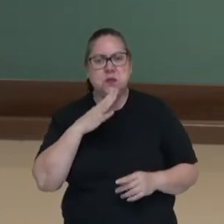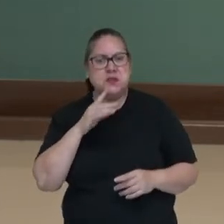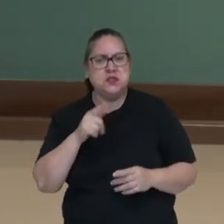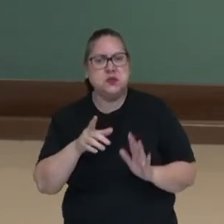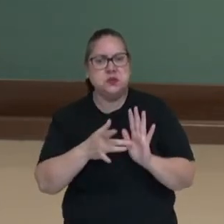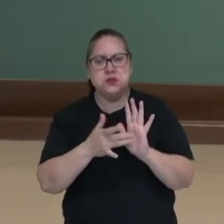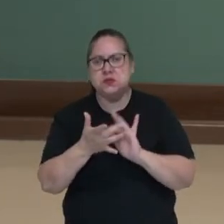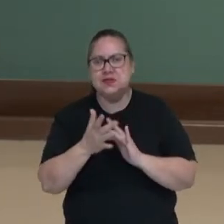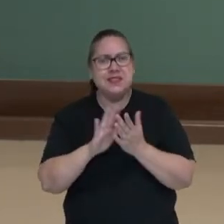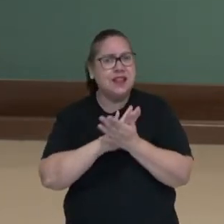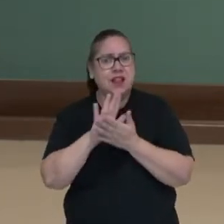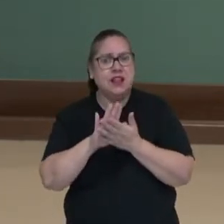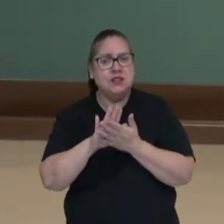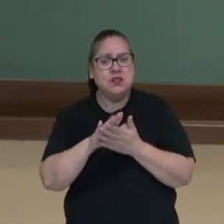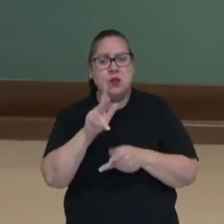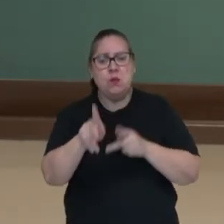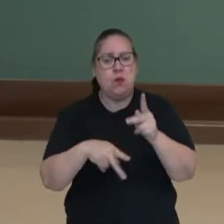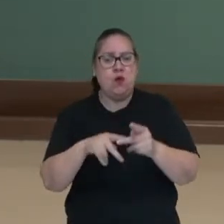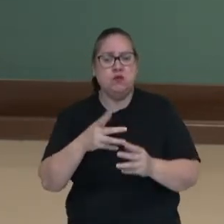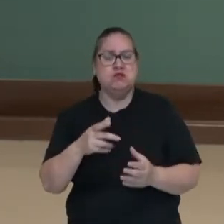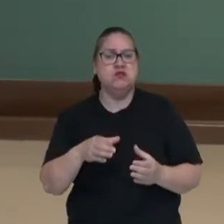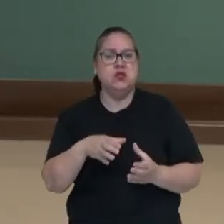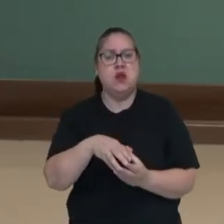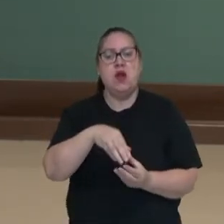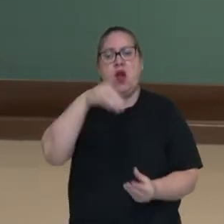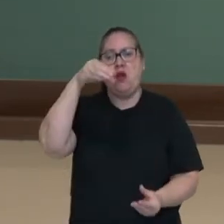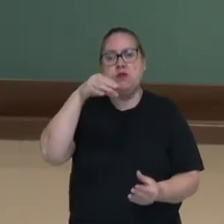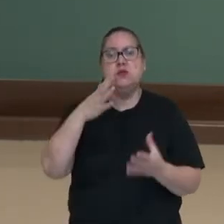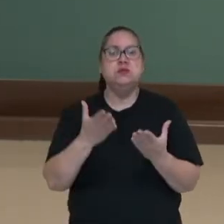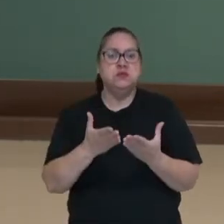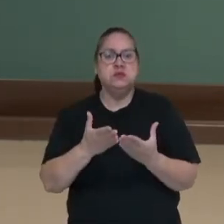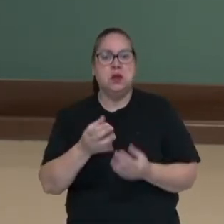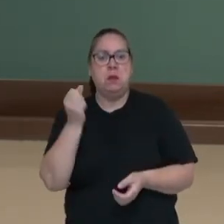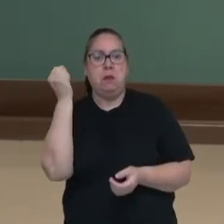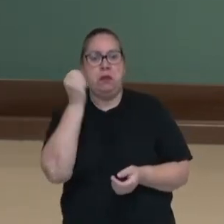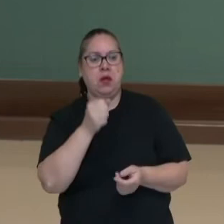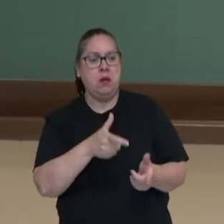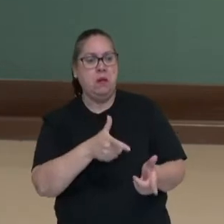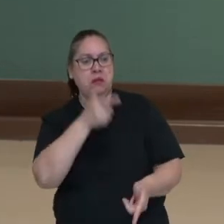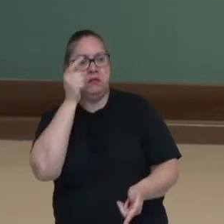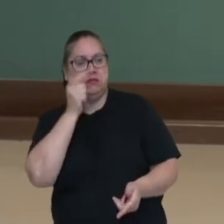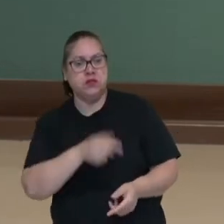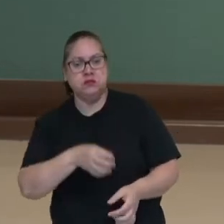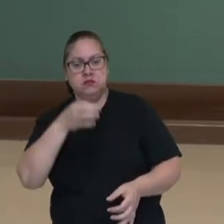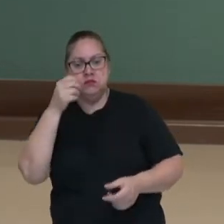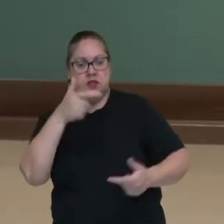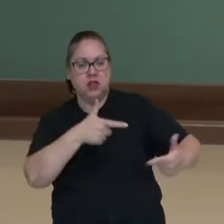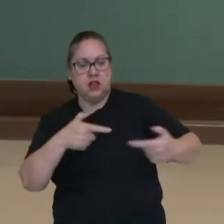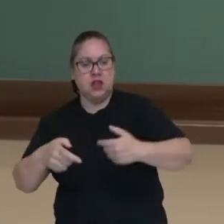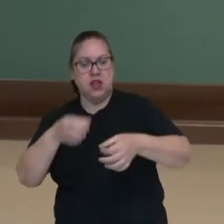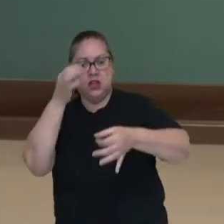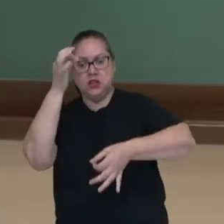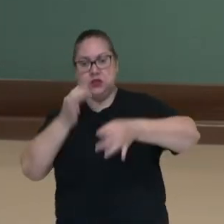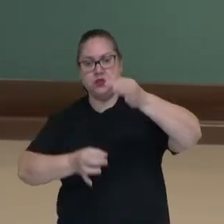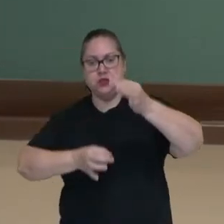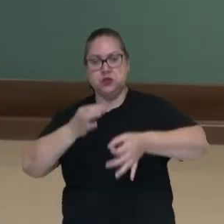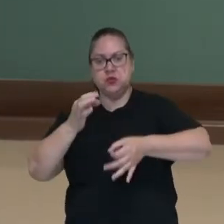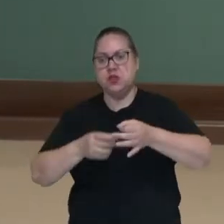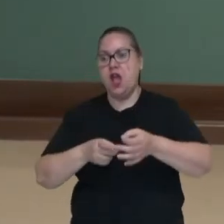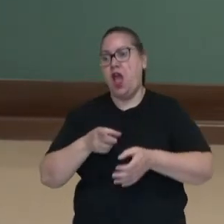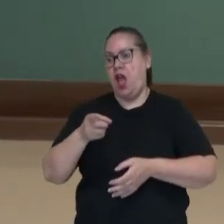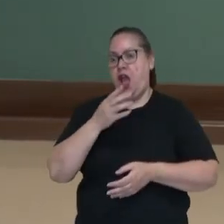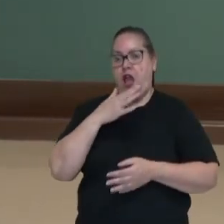sem almas. E por serem sem almas, poderiam ser inclusive executados, né, na chamada Guerra Justa. Opa, o indígena ali me